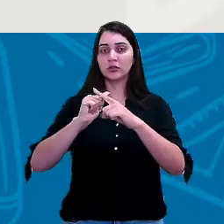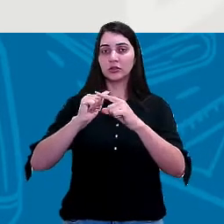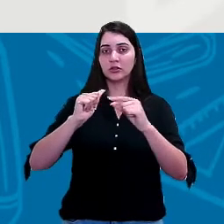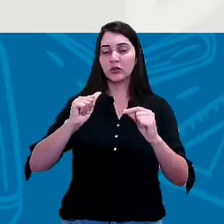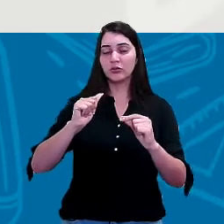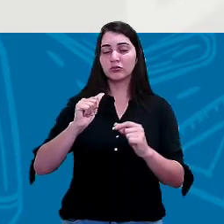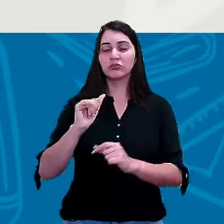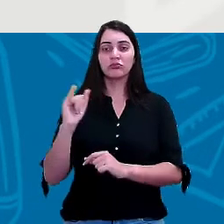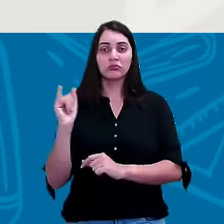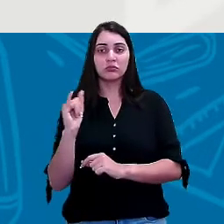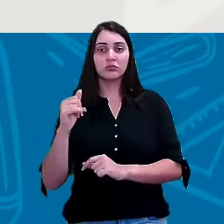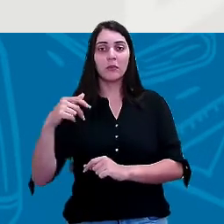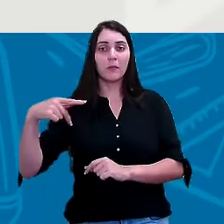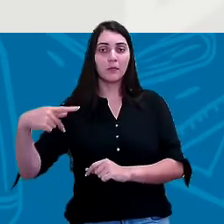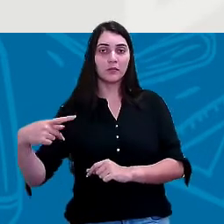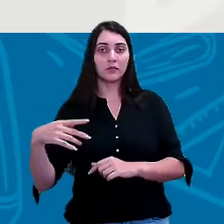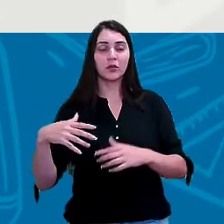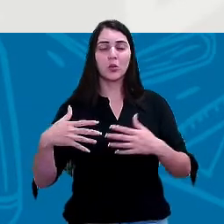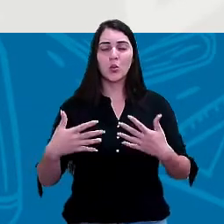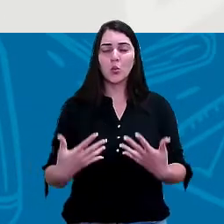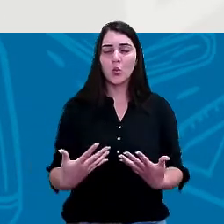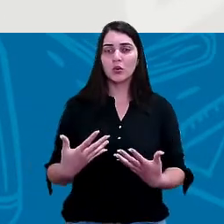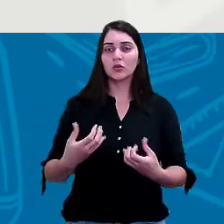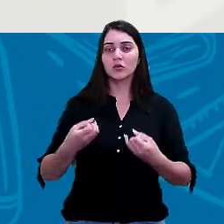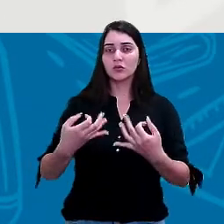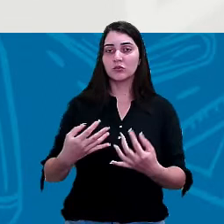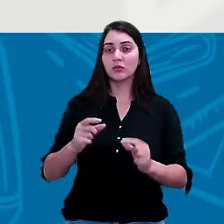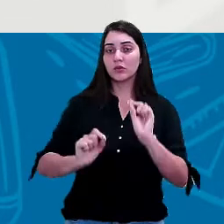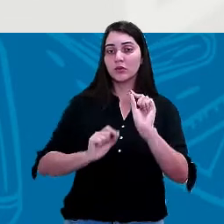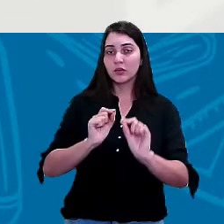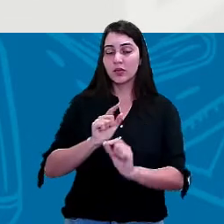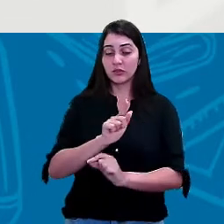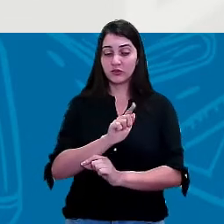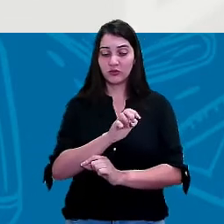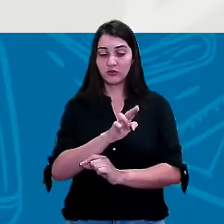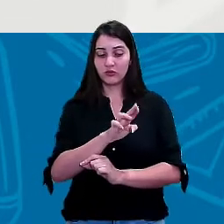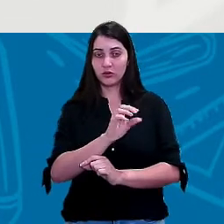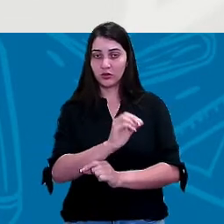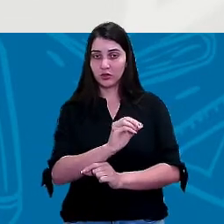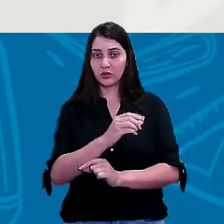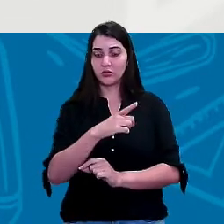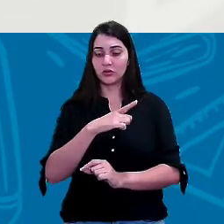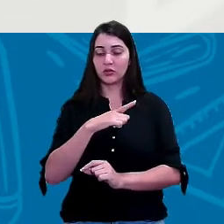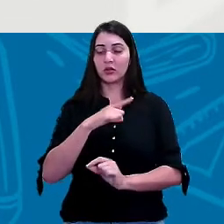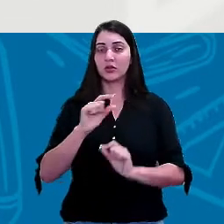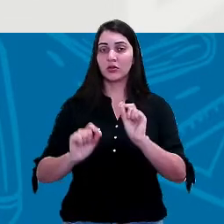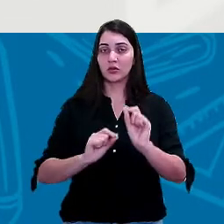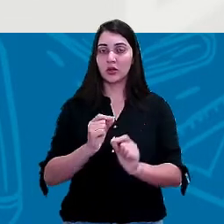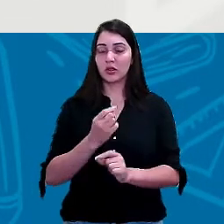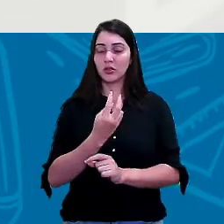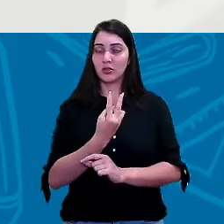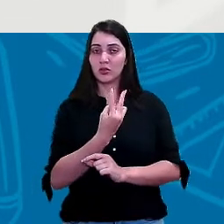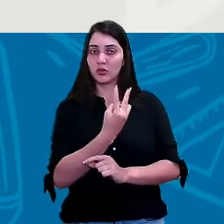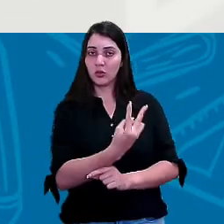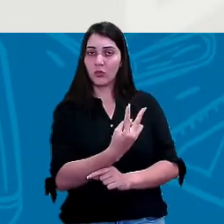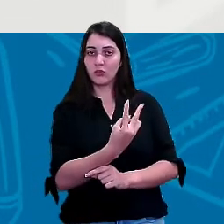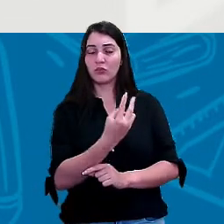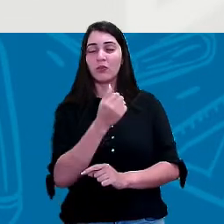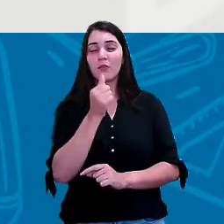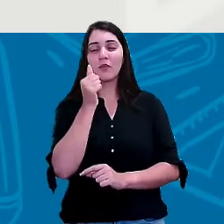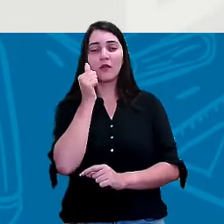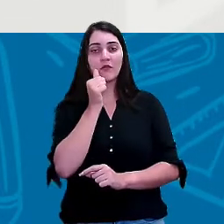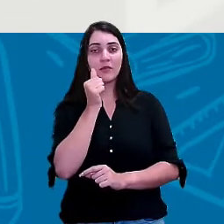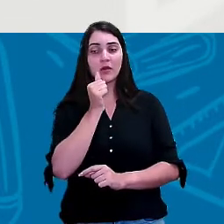fala de número. Quando a gente fala de gênero, eu tenho dois para feminino